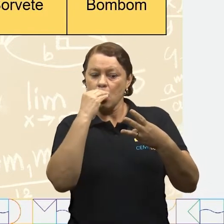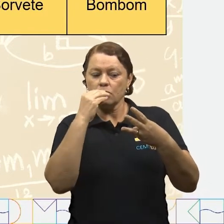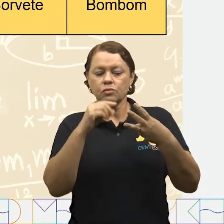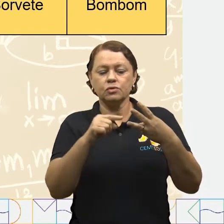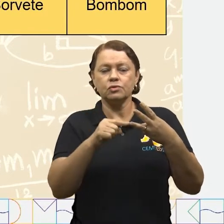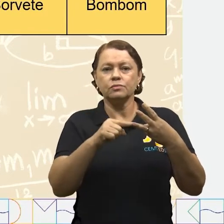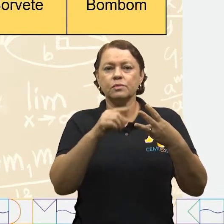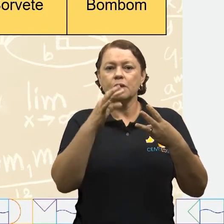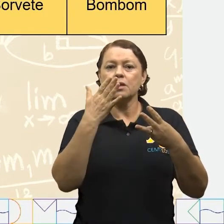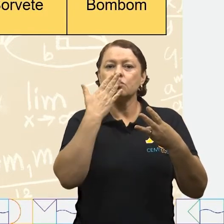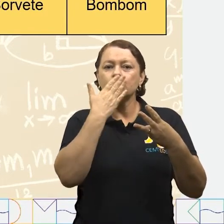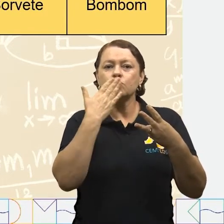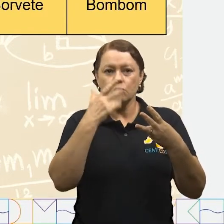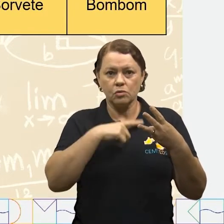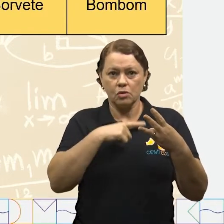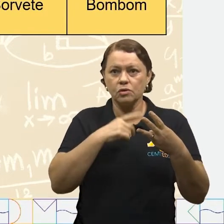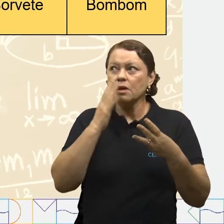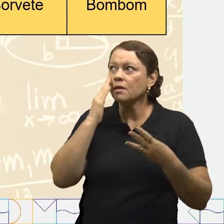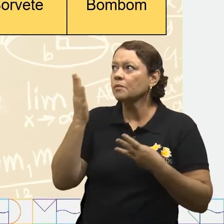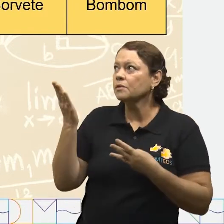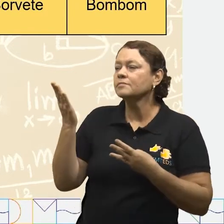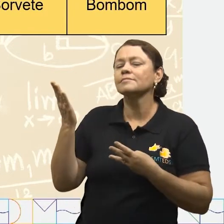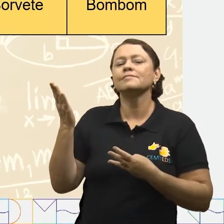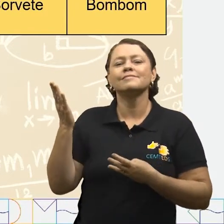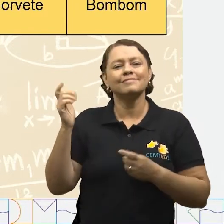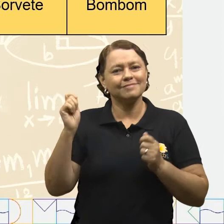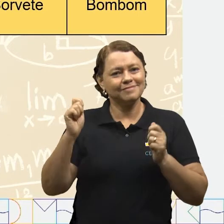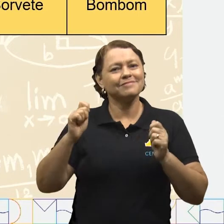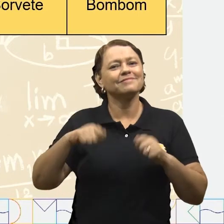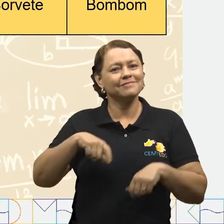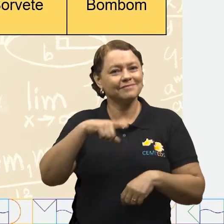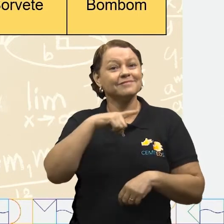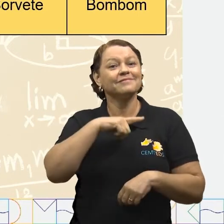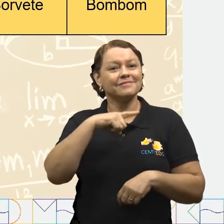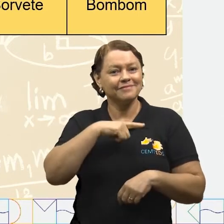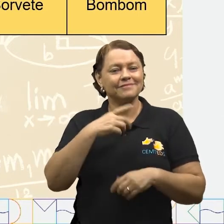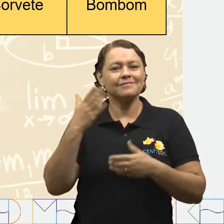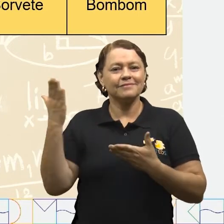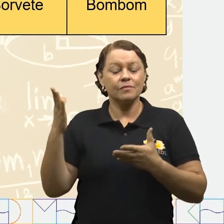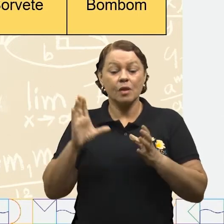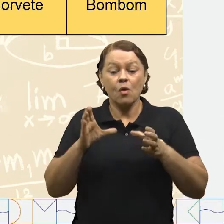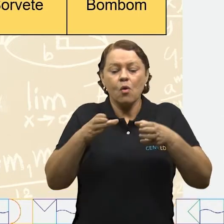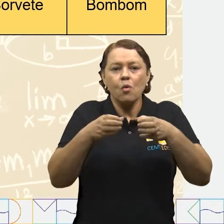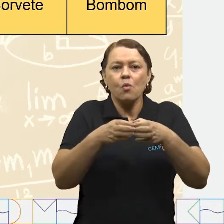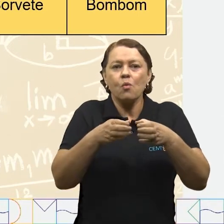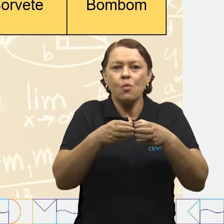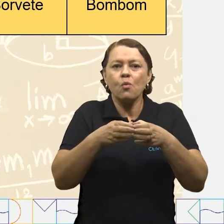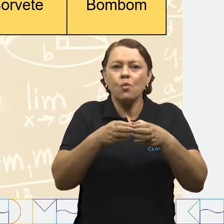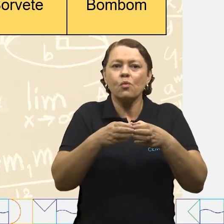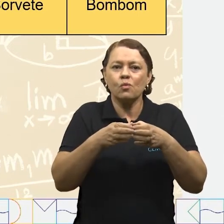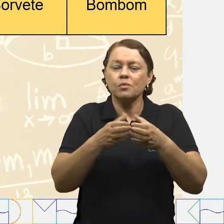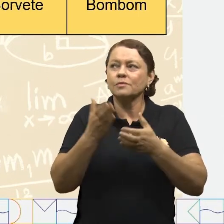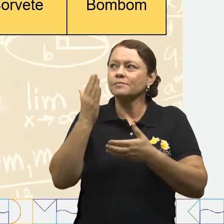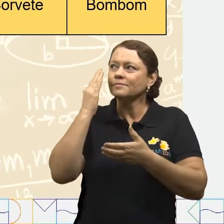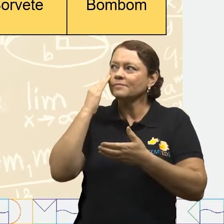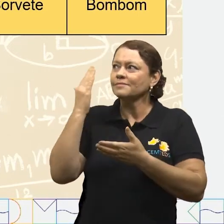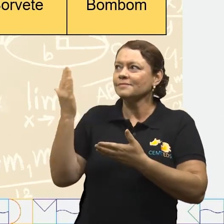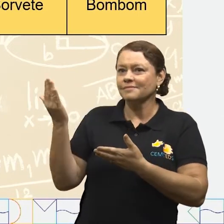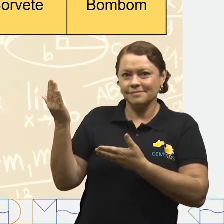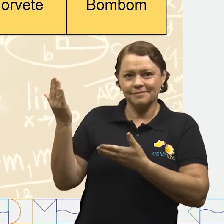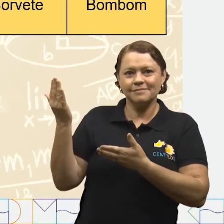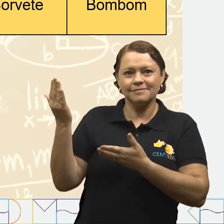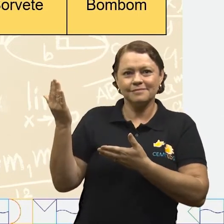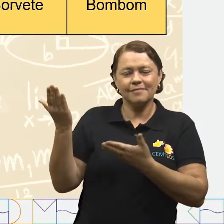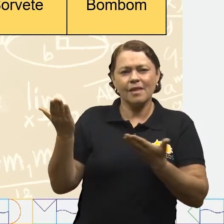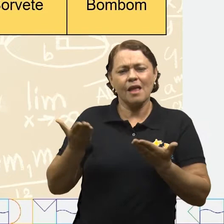aí é isso temos esse exemplo de combo de junção aí na nossa tabela agora